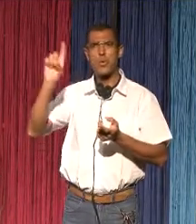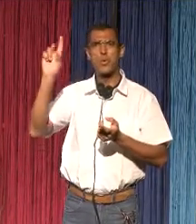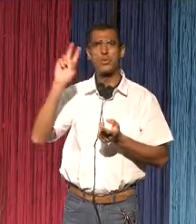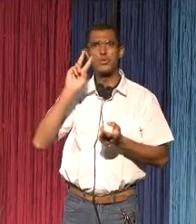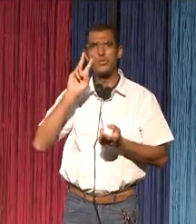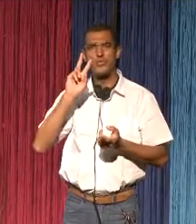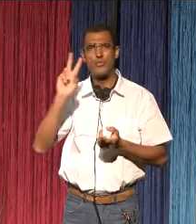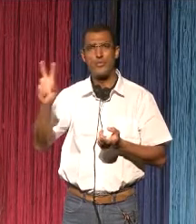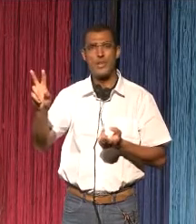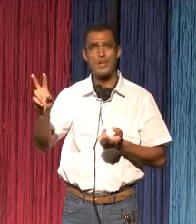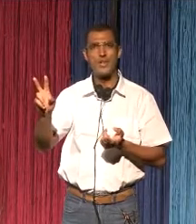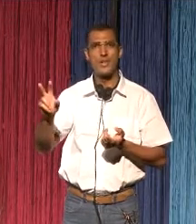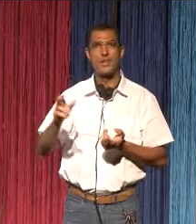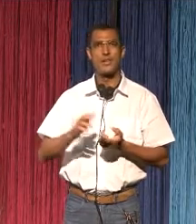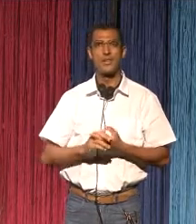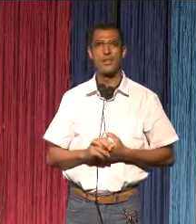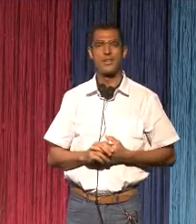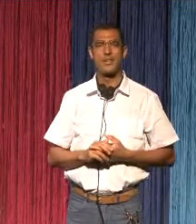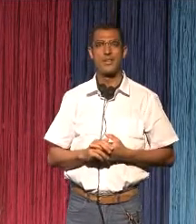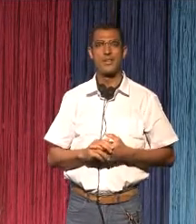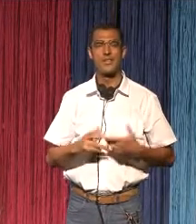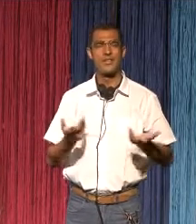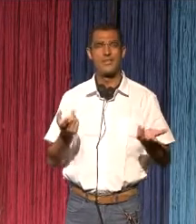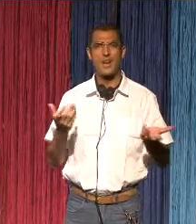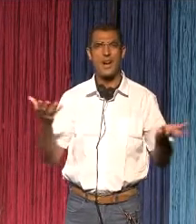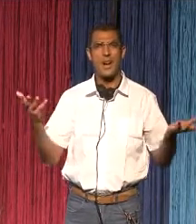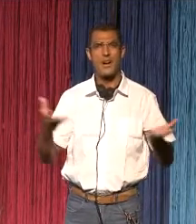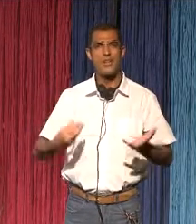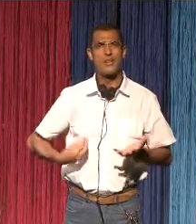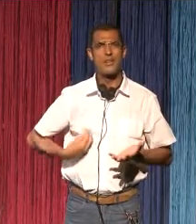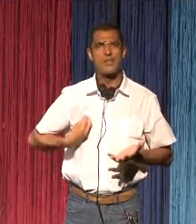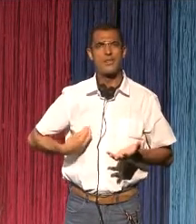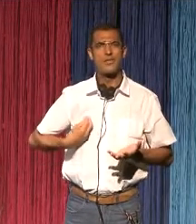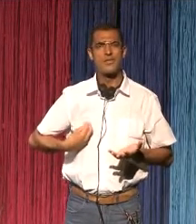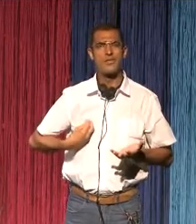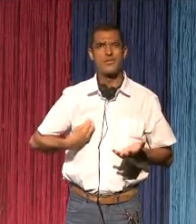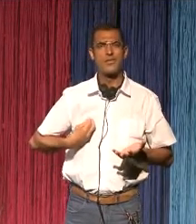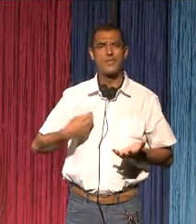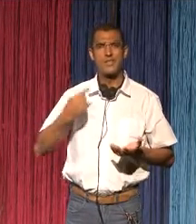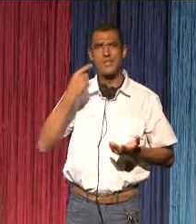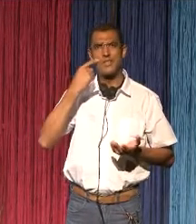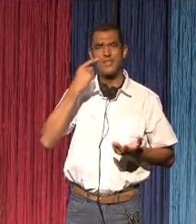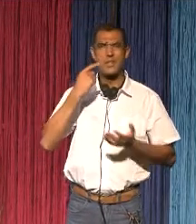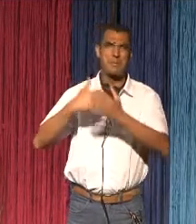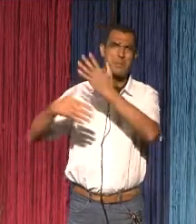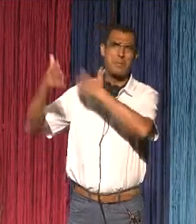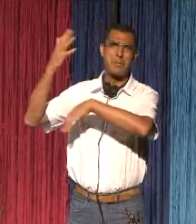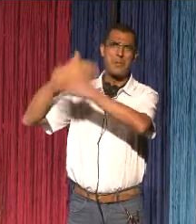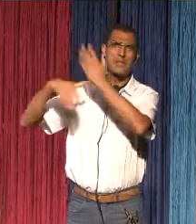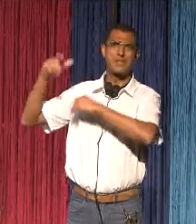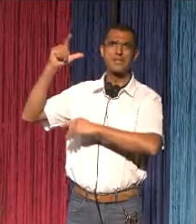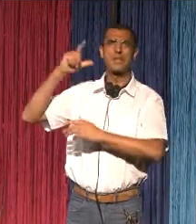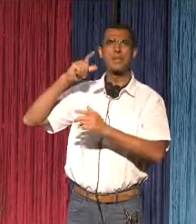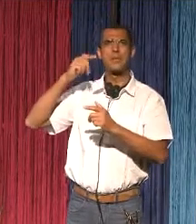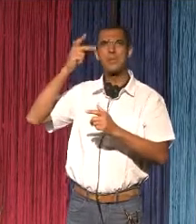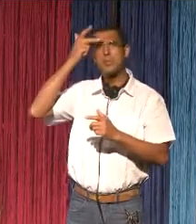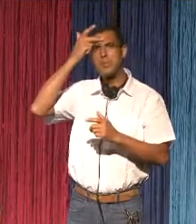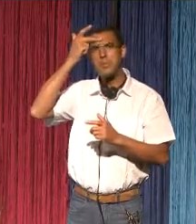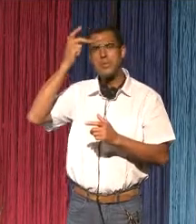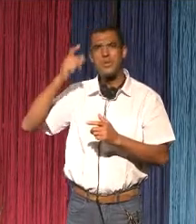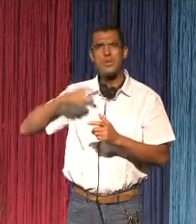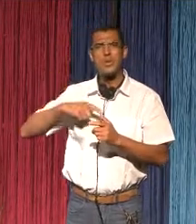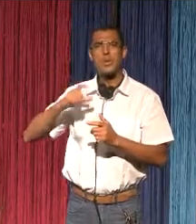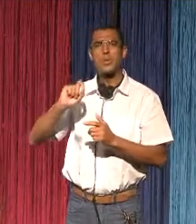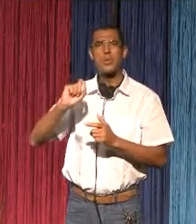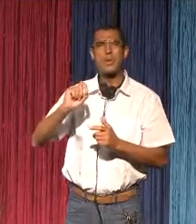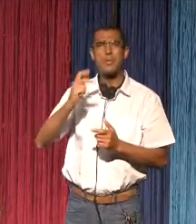nós estamos vivendo coisas que os nossos antepassados viveram, que é a problemática da sobrevivência. Porque